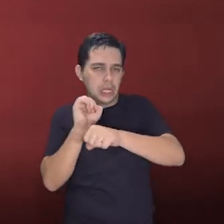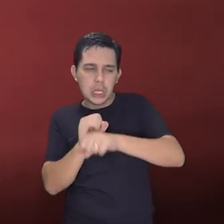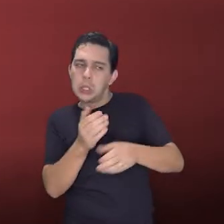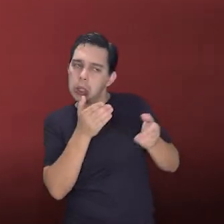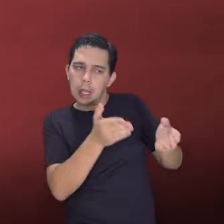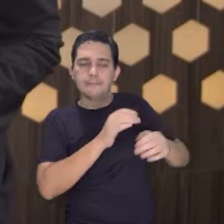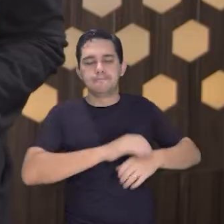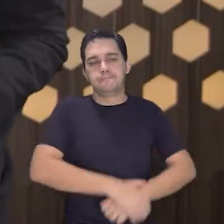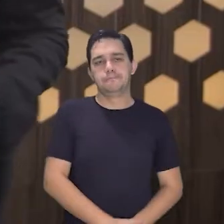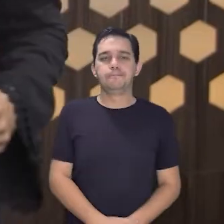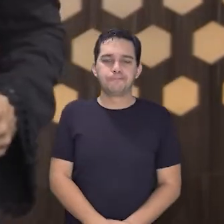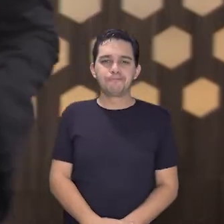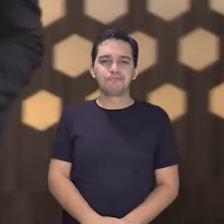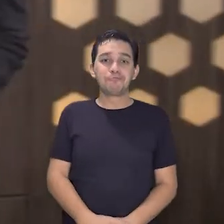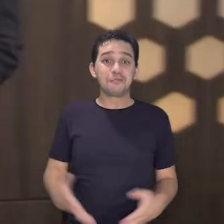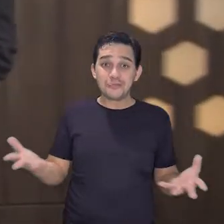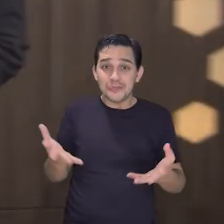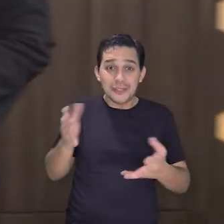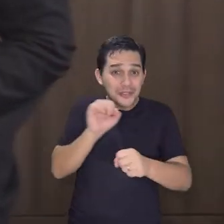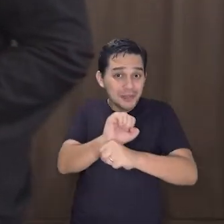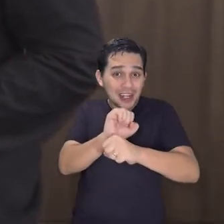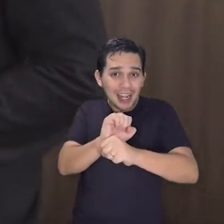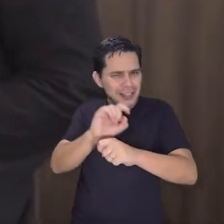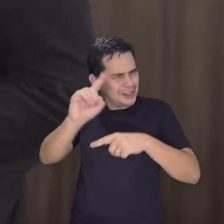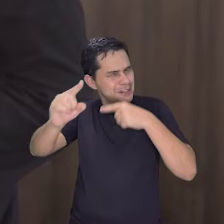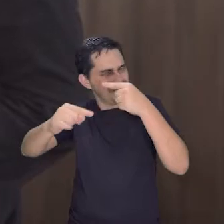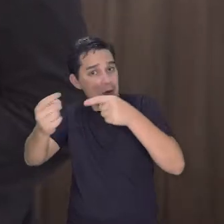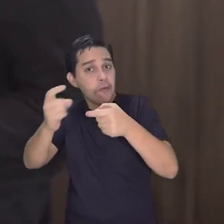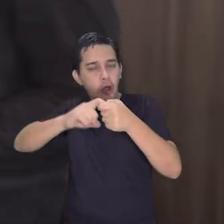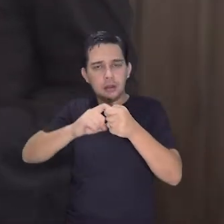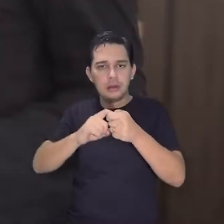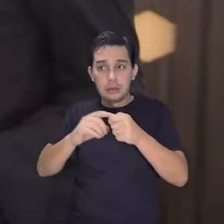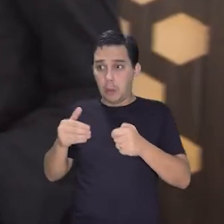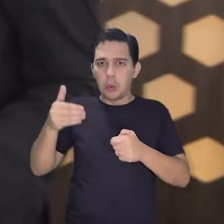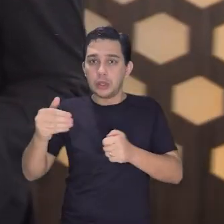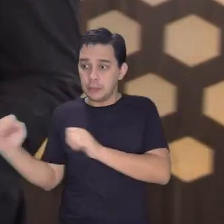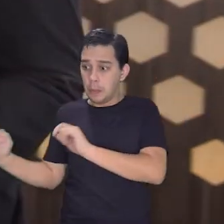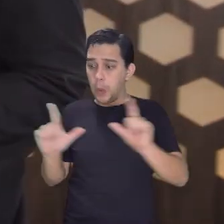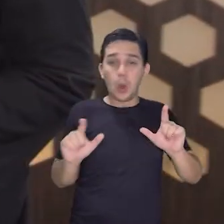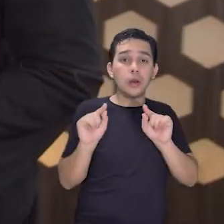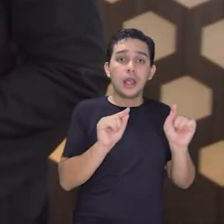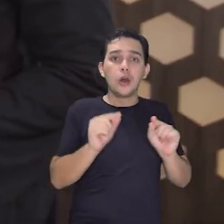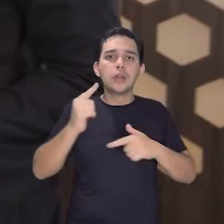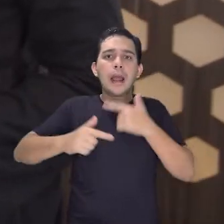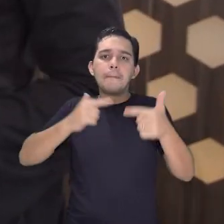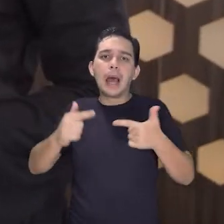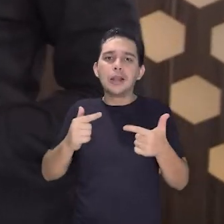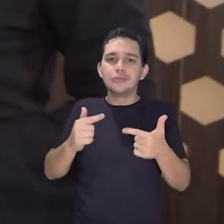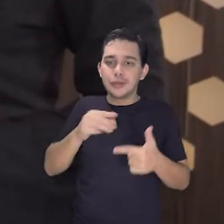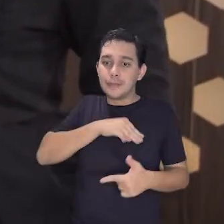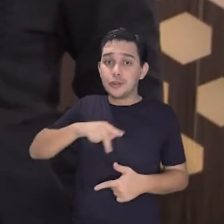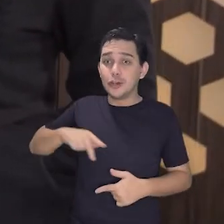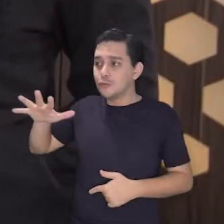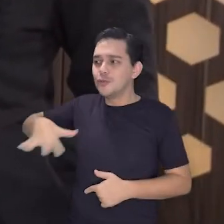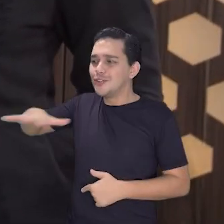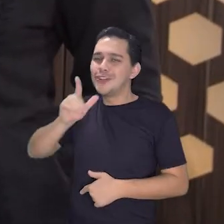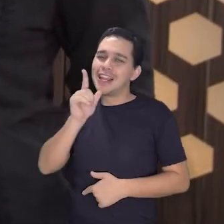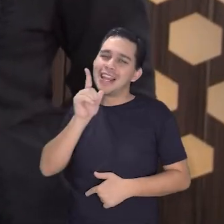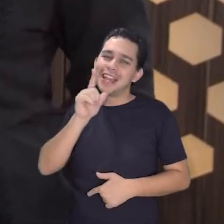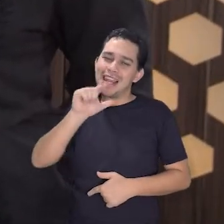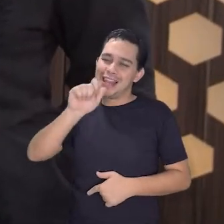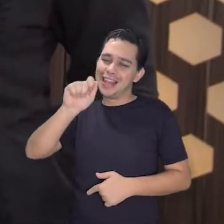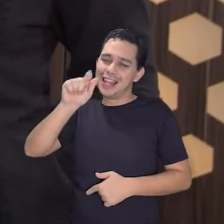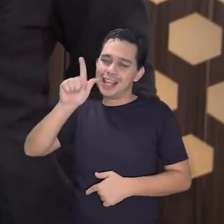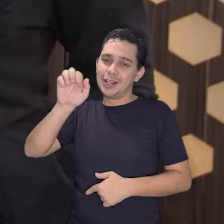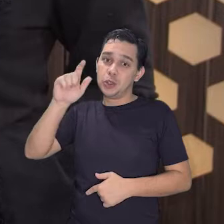sentença condenatória. E nós vamos para um rápido intervalo. A seguir, você vai conferir o trabalho do MPRJ na região dos Lagos. Não